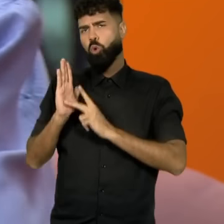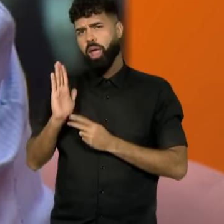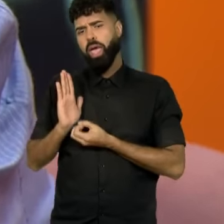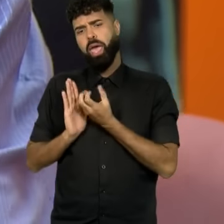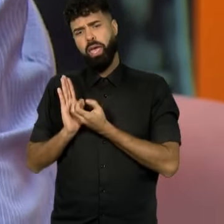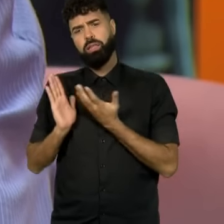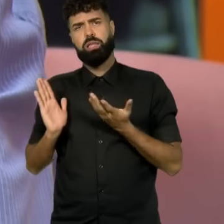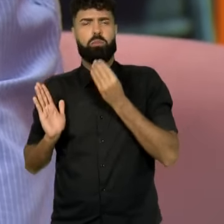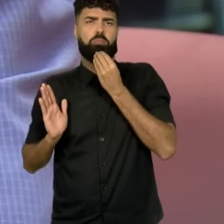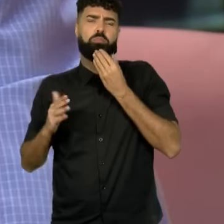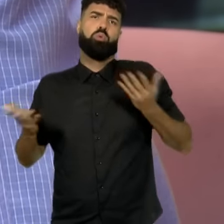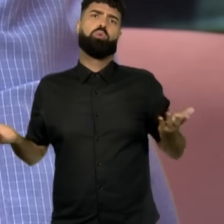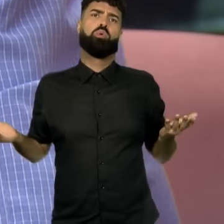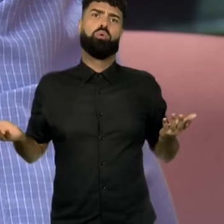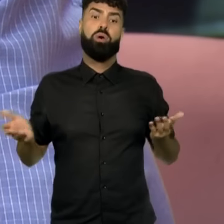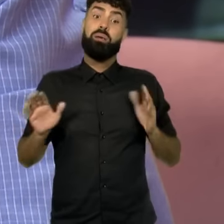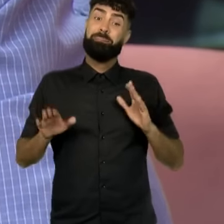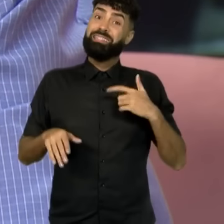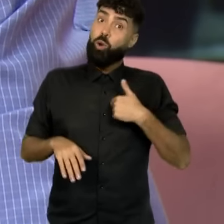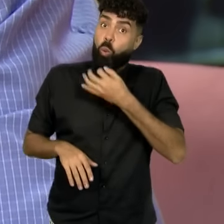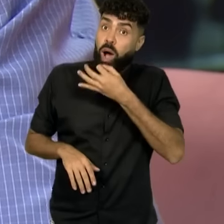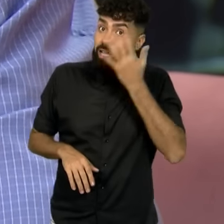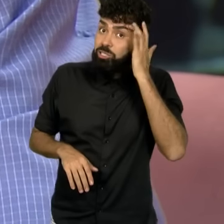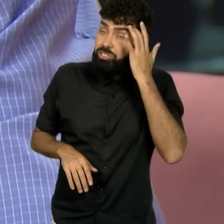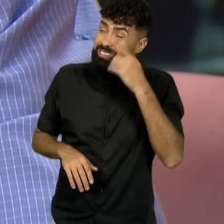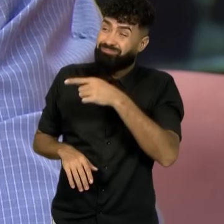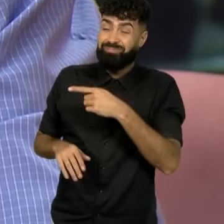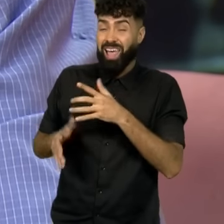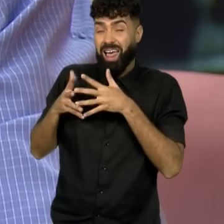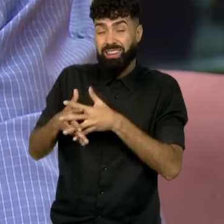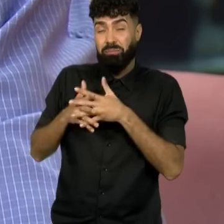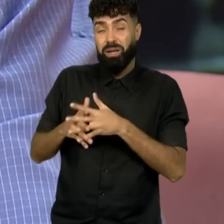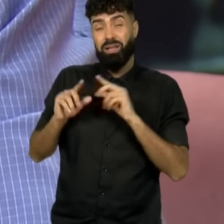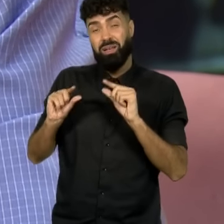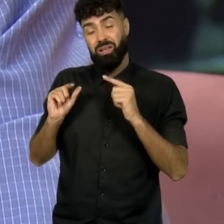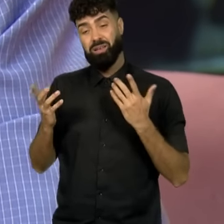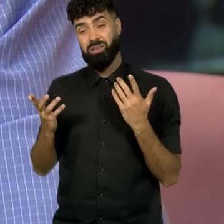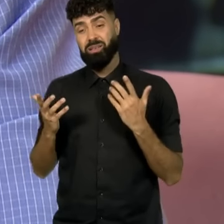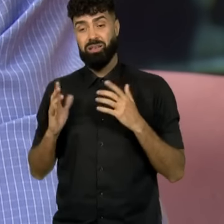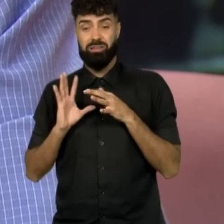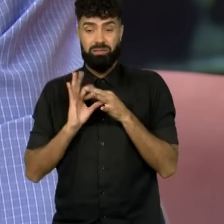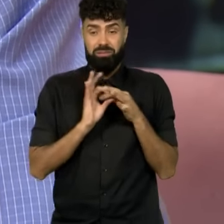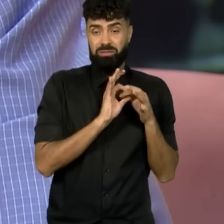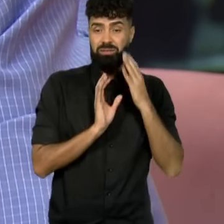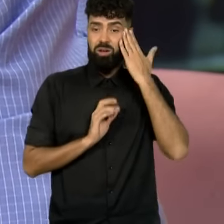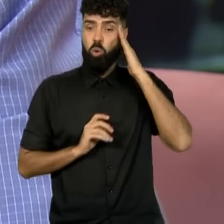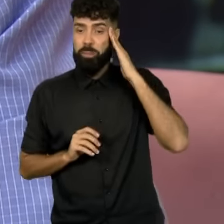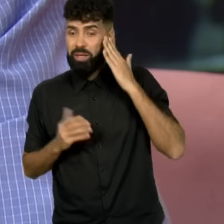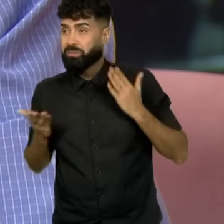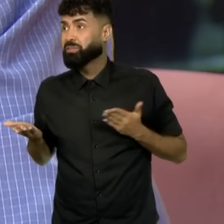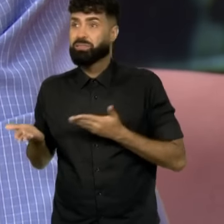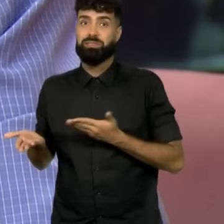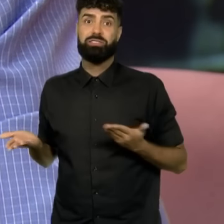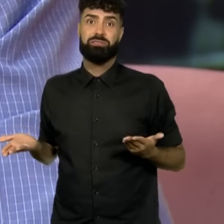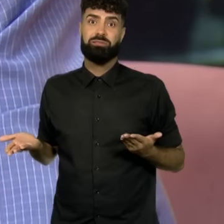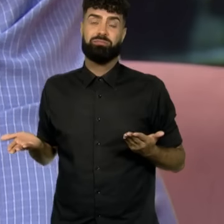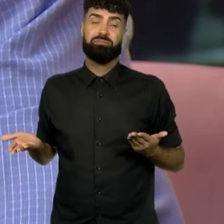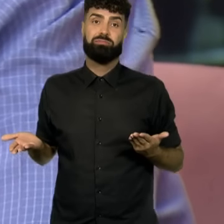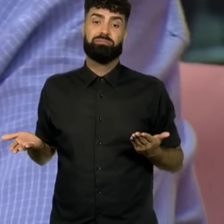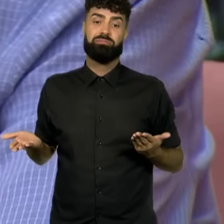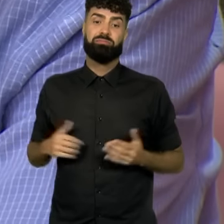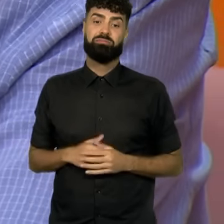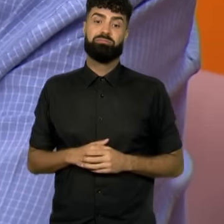Mas eu achei que ia atrapalhar realmente... A compreensão, né? Exatamente.